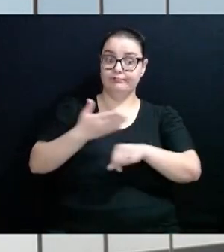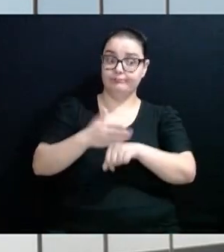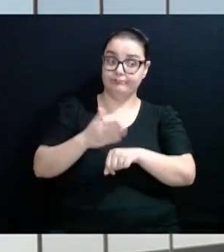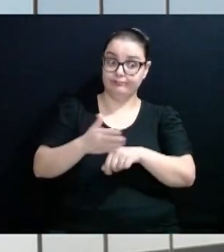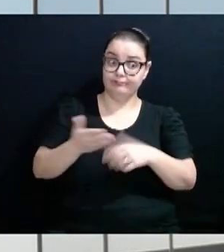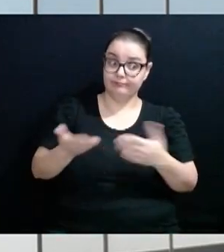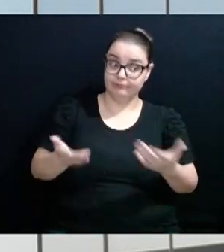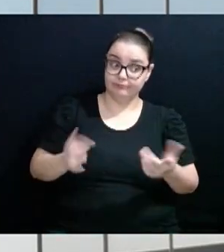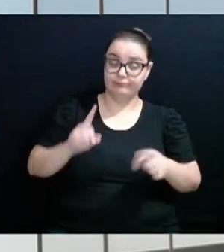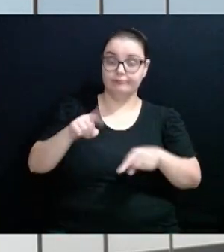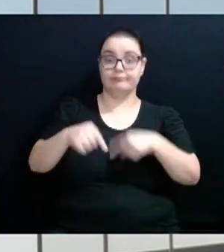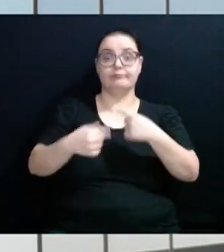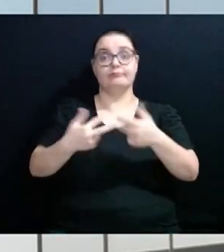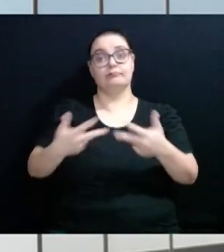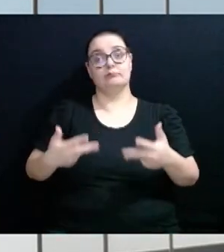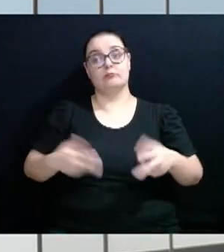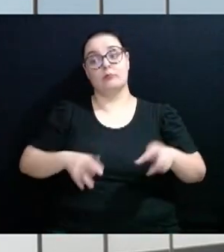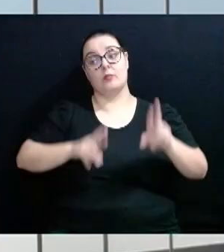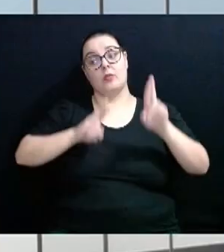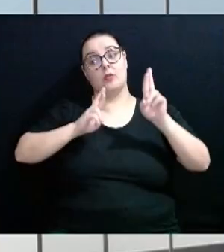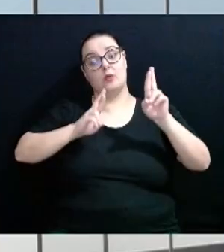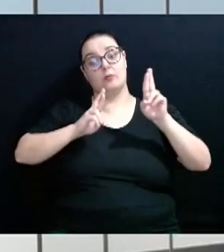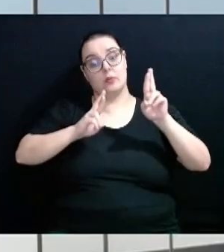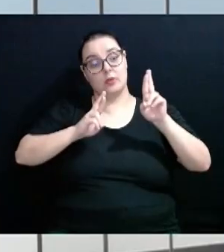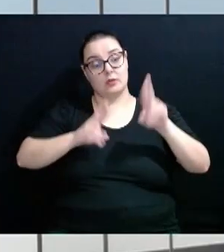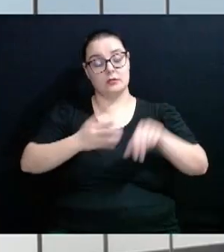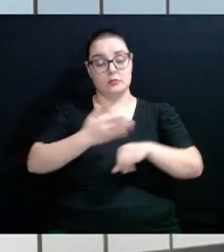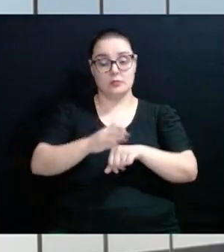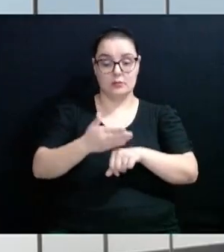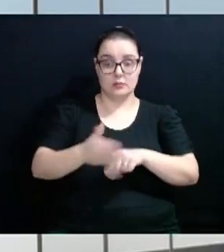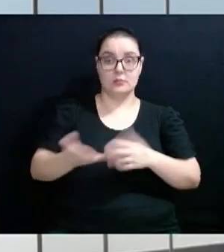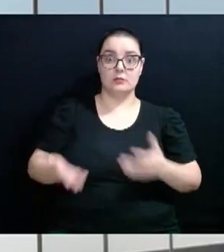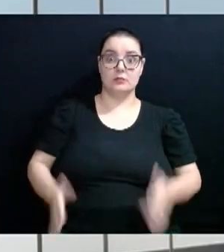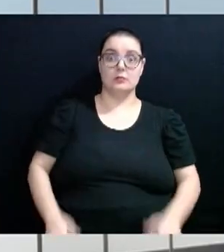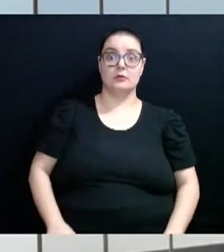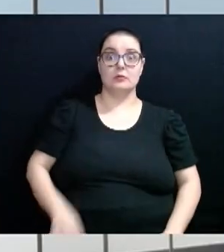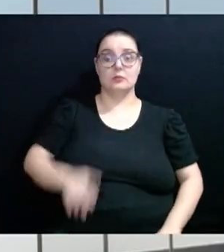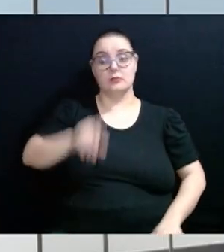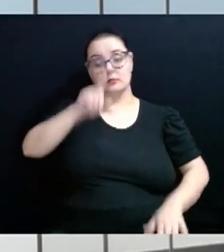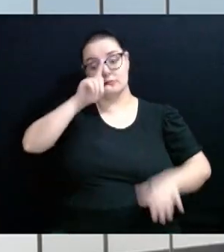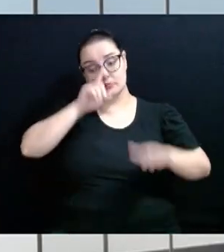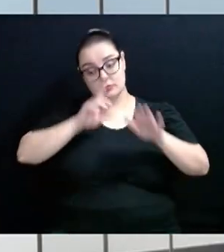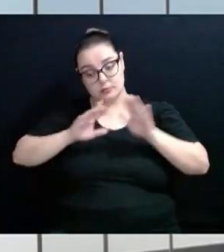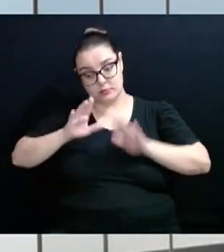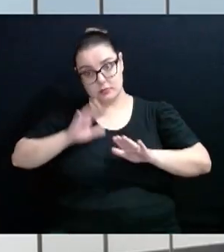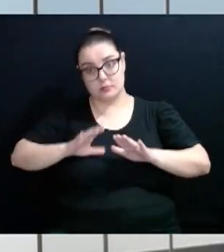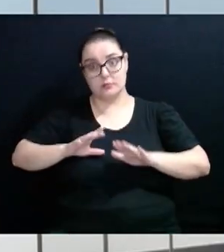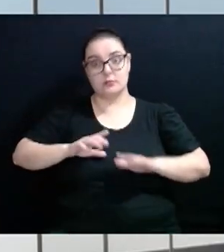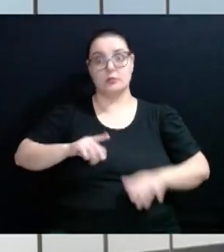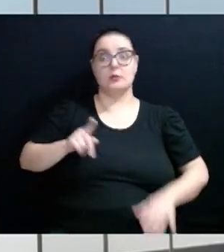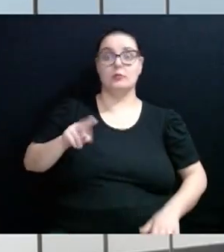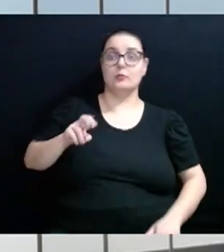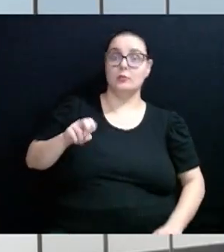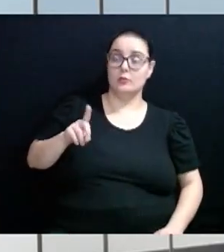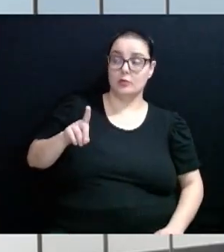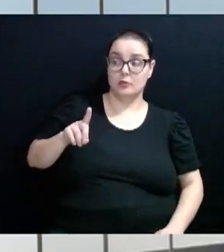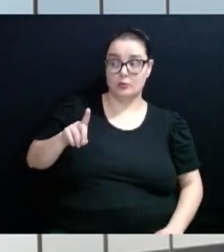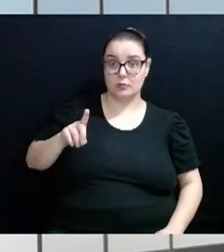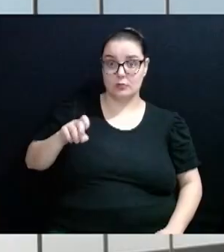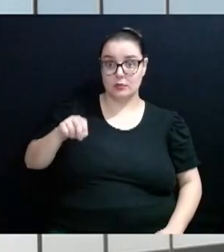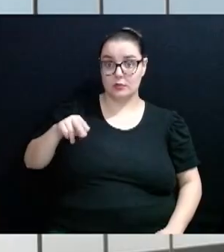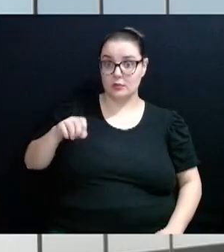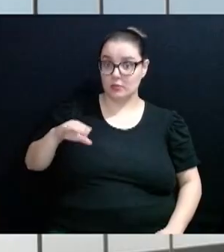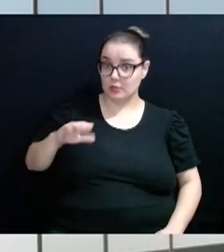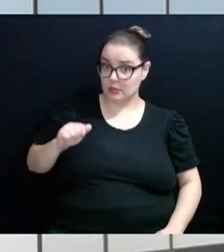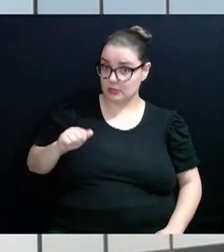coisa. Tomara que ela seja exercida com cautela, com prudência, digamos, respondendo